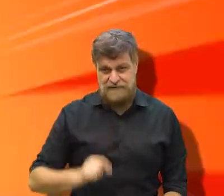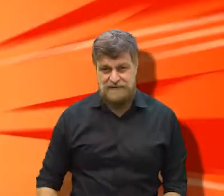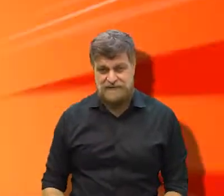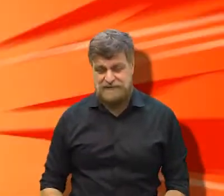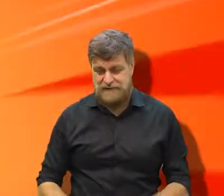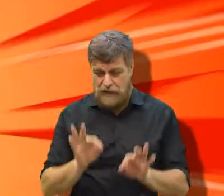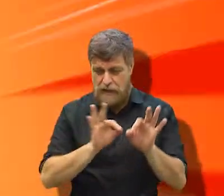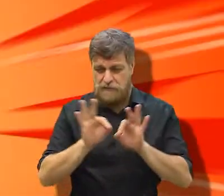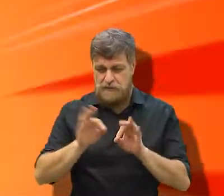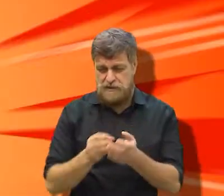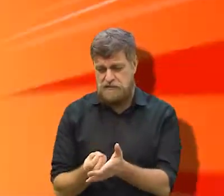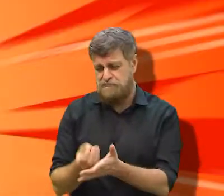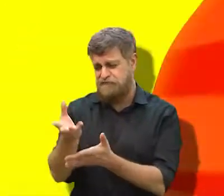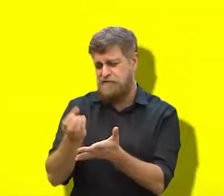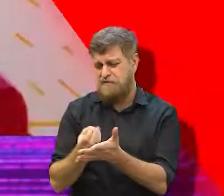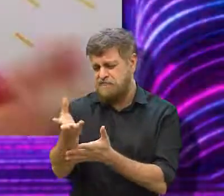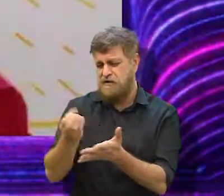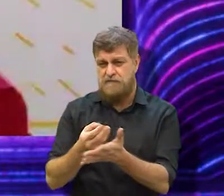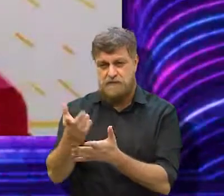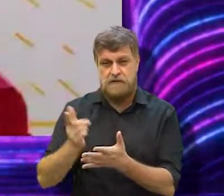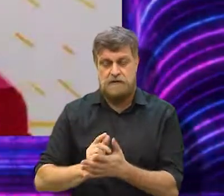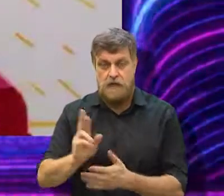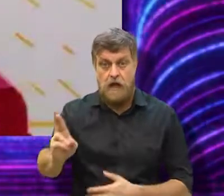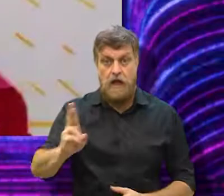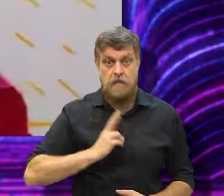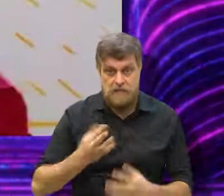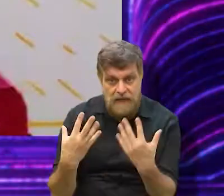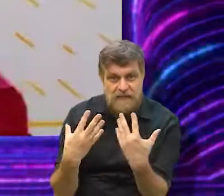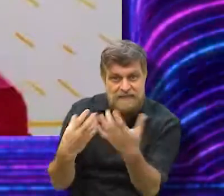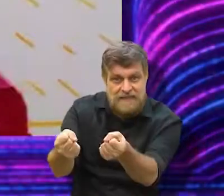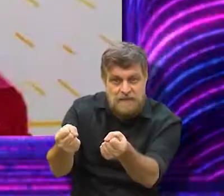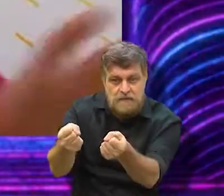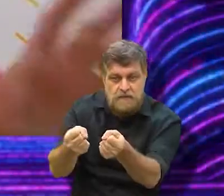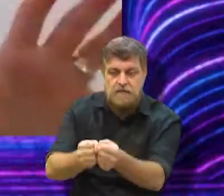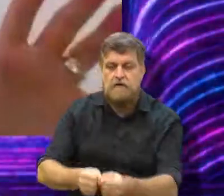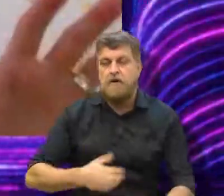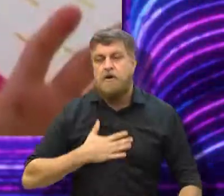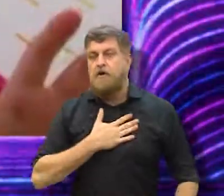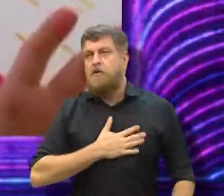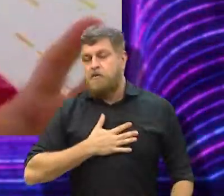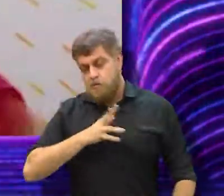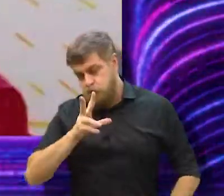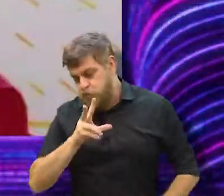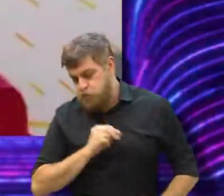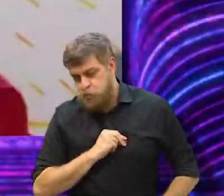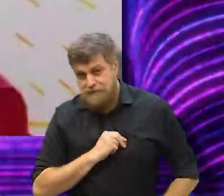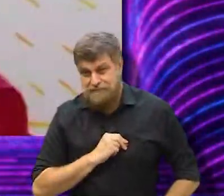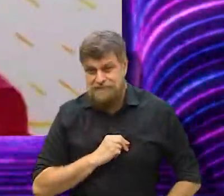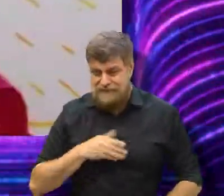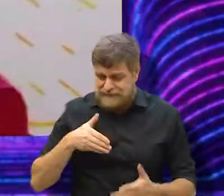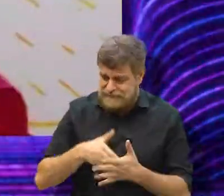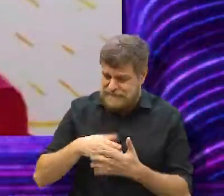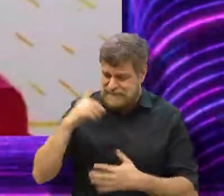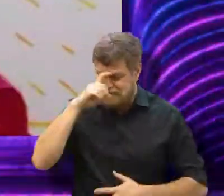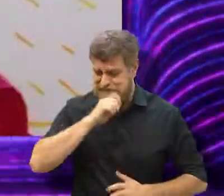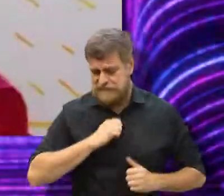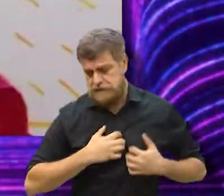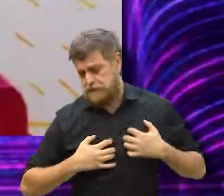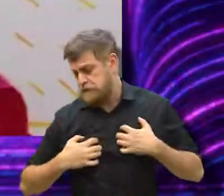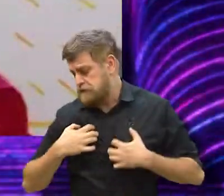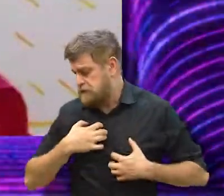Você manda zilhões de projetos. De repente você recebe um sim, vale por tudo. Mas é um perrengue,